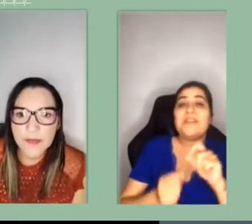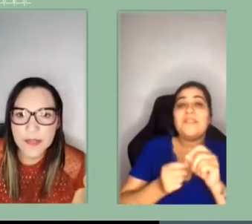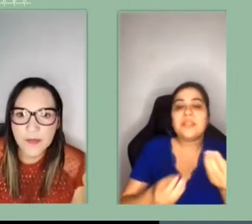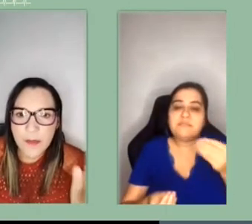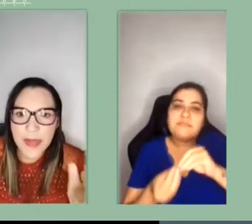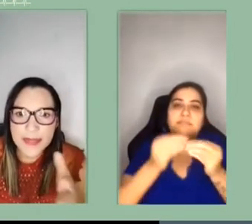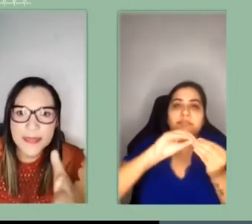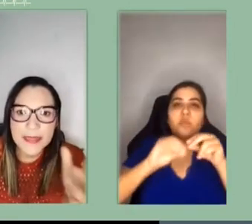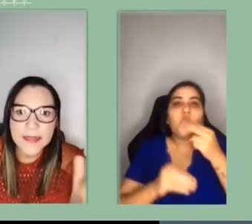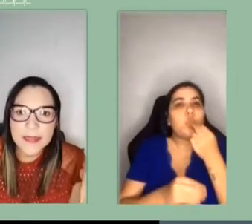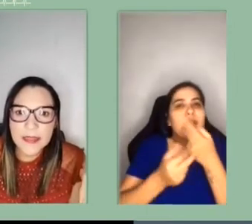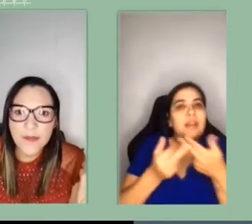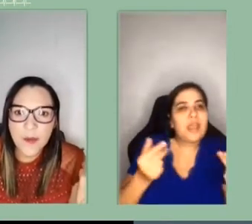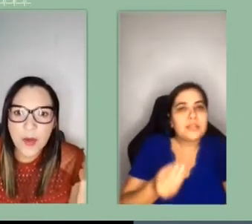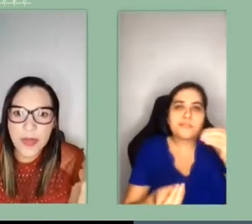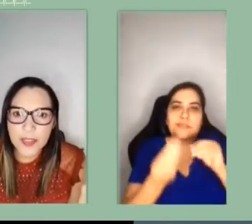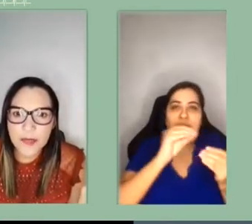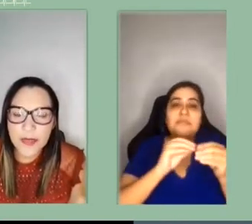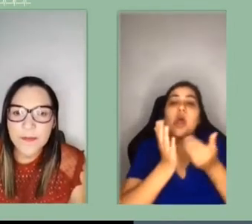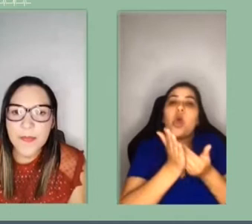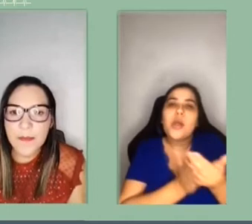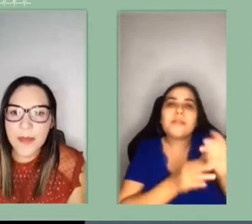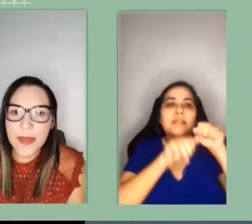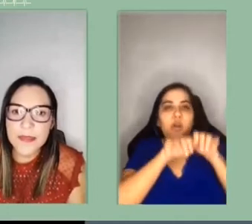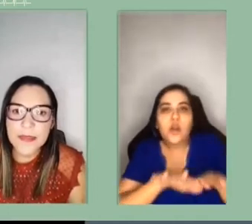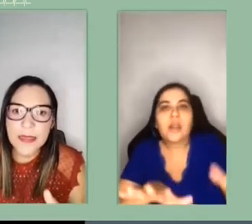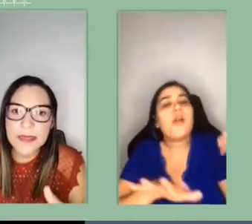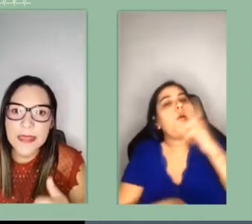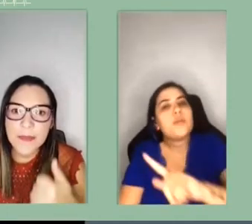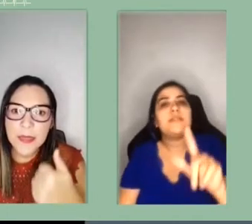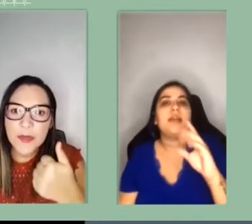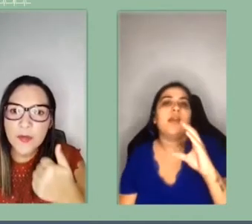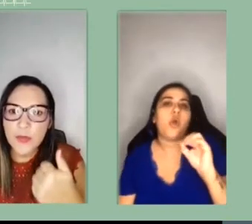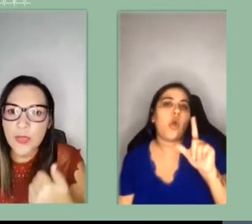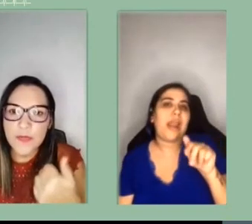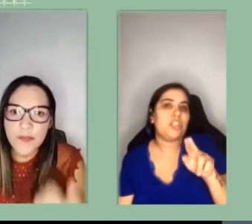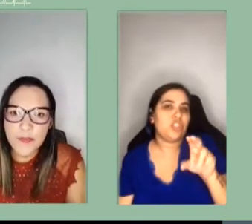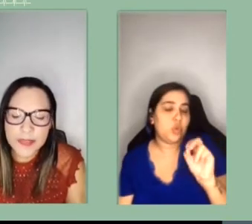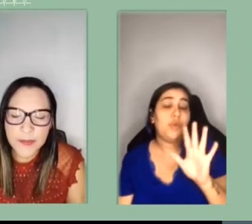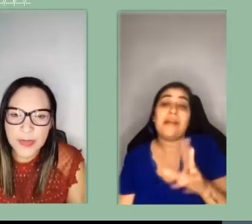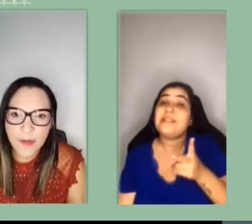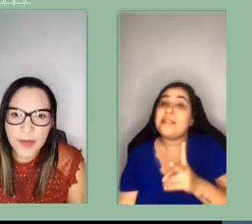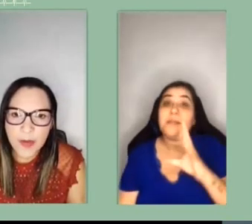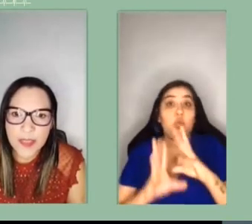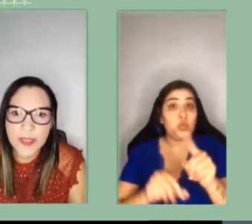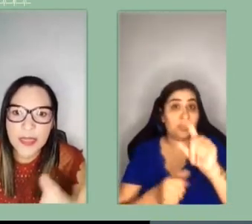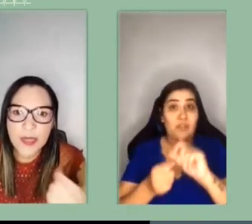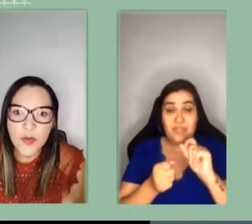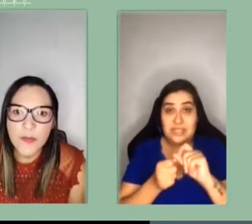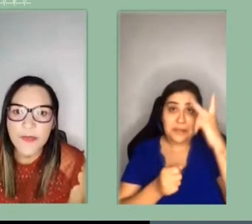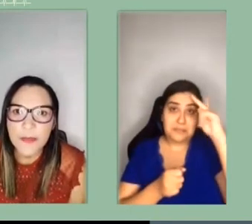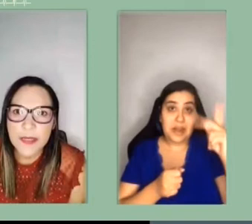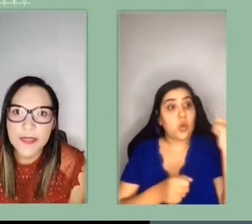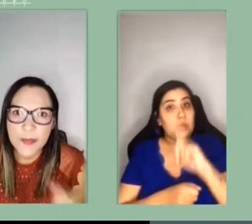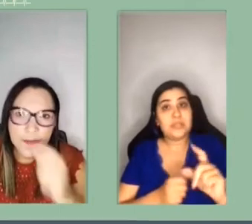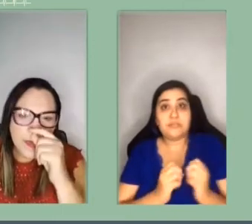para poder você formar a cadeia que forma o colágeno, né? Mas sempre, tudo que você for fazer para formar colágeno tem que